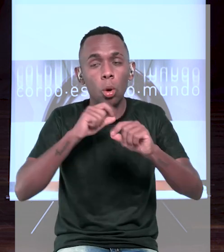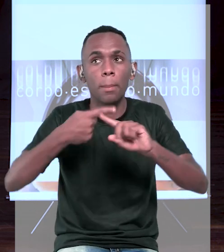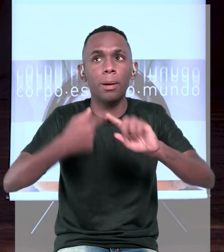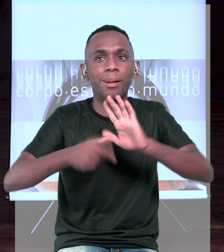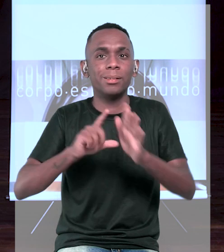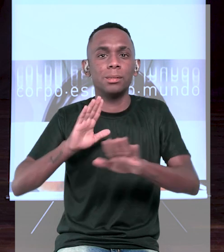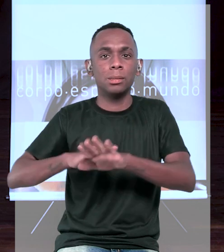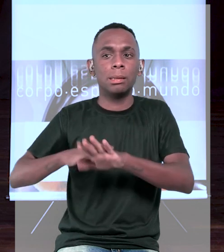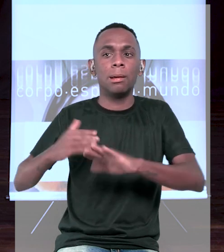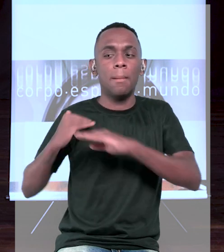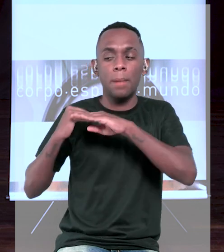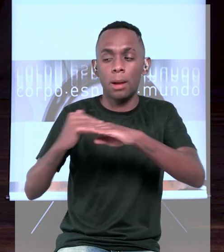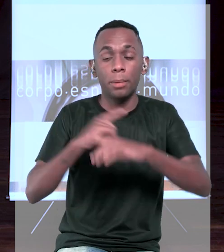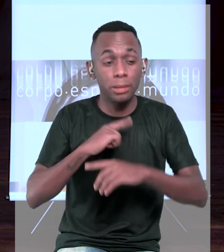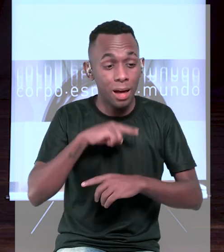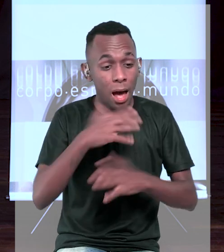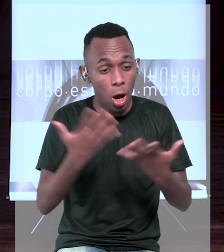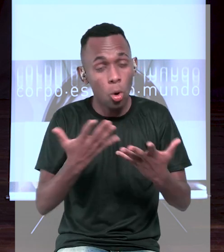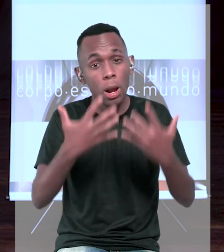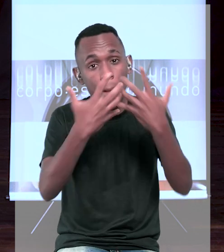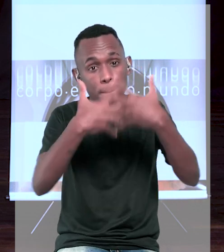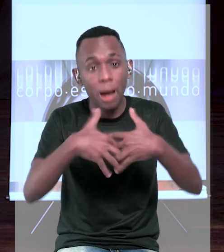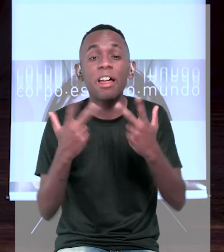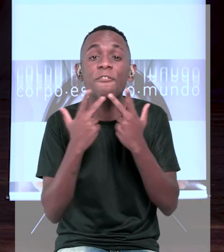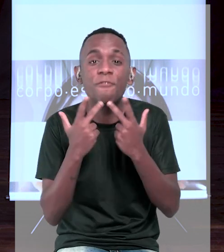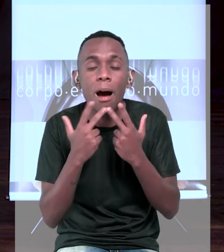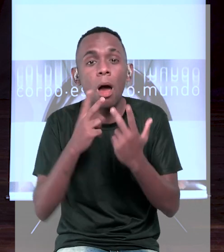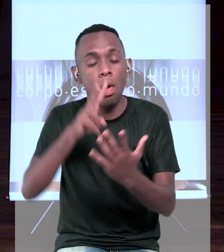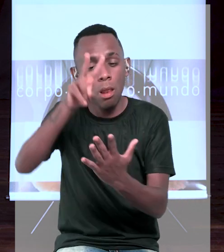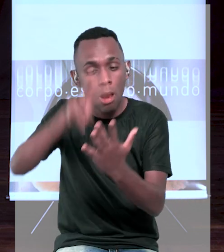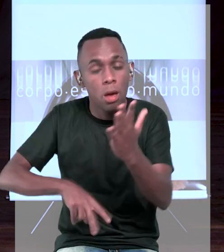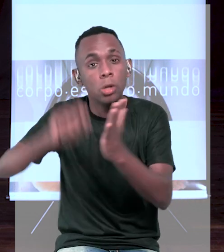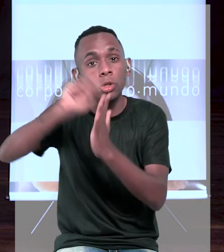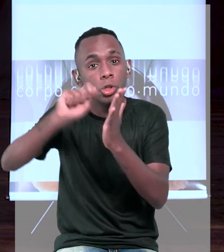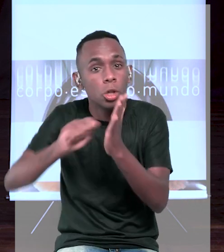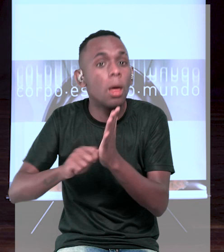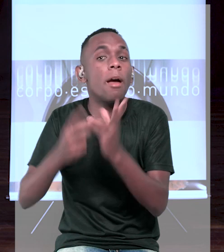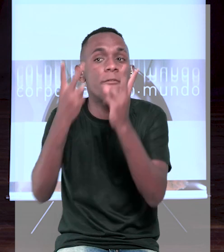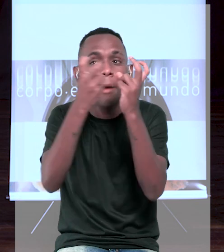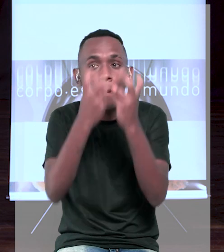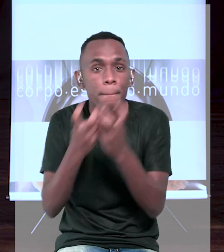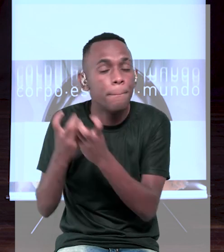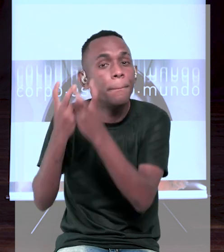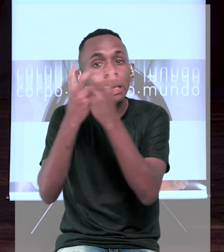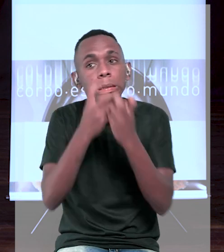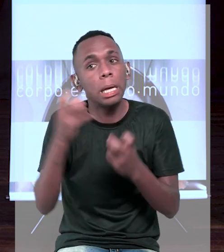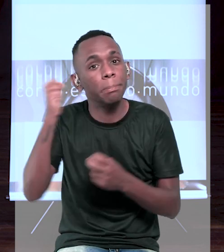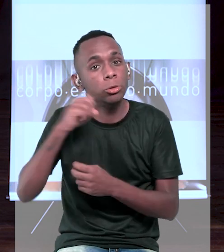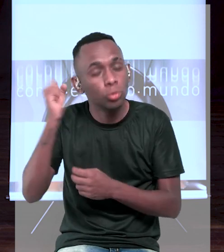as máquinas agora falam, leem, escrevem, escutam e respondem